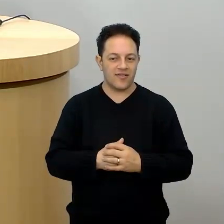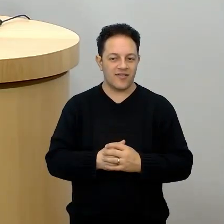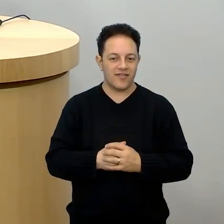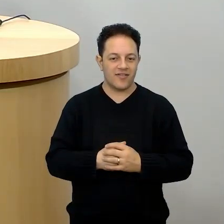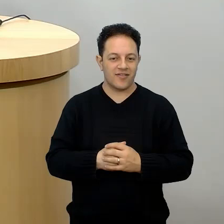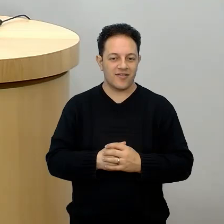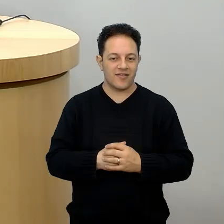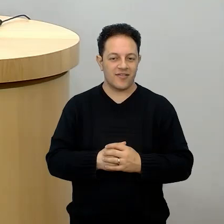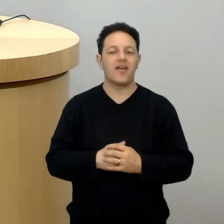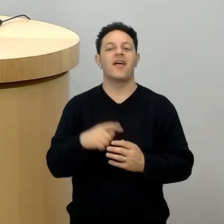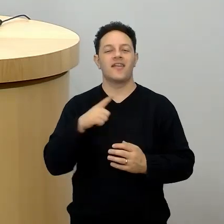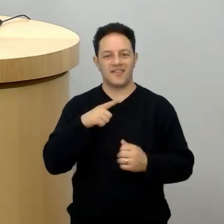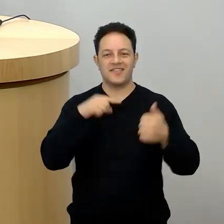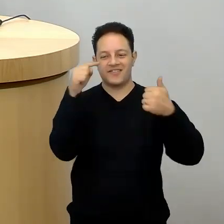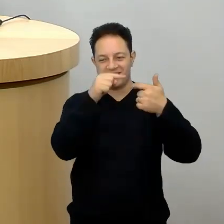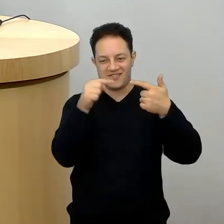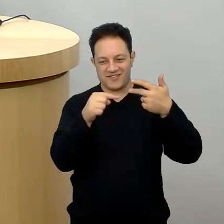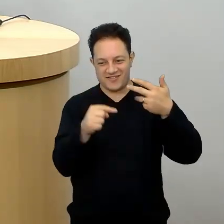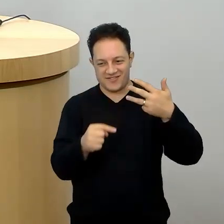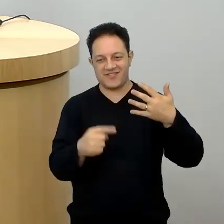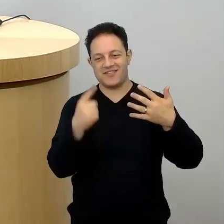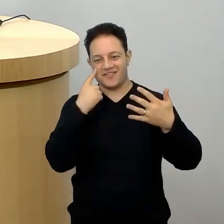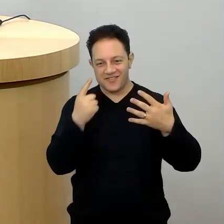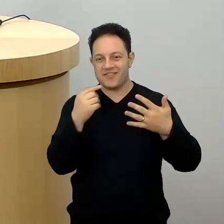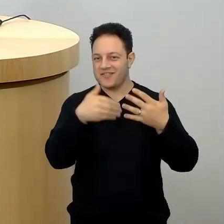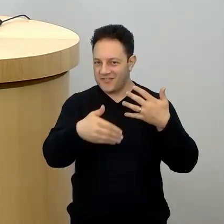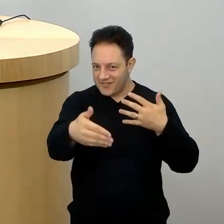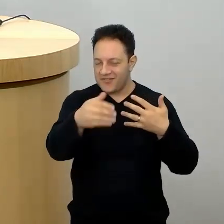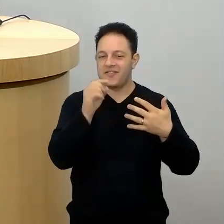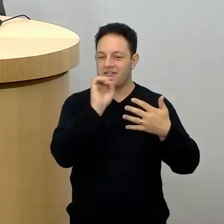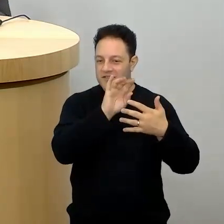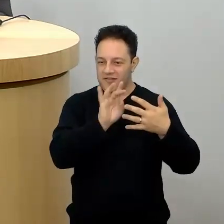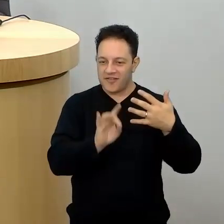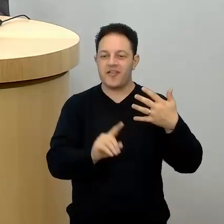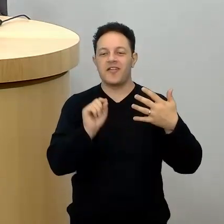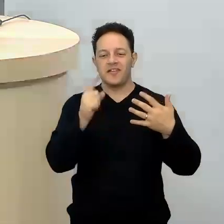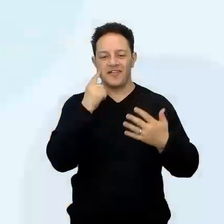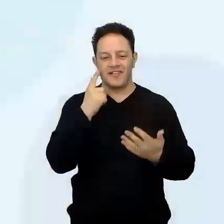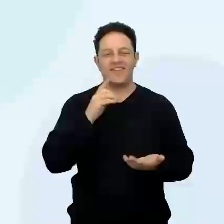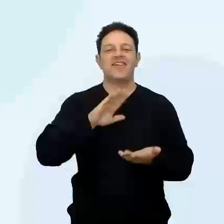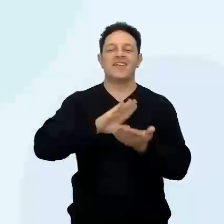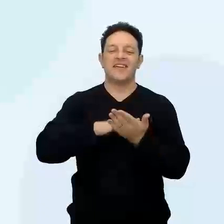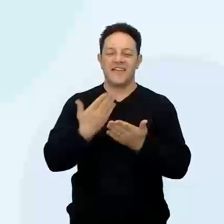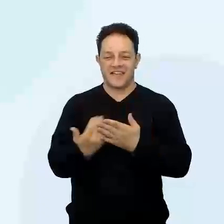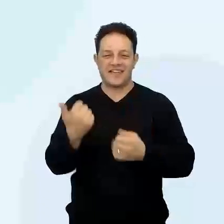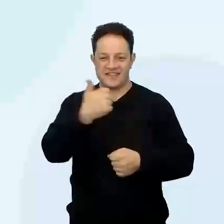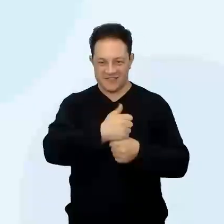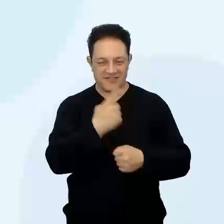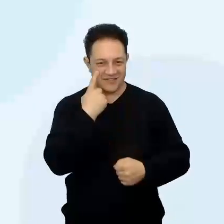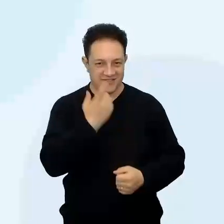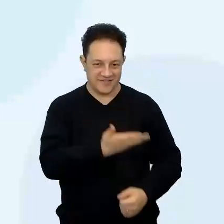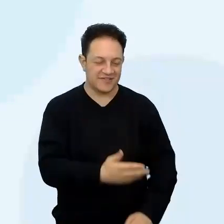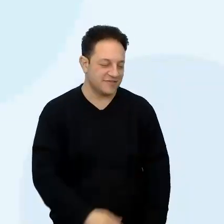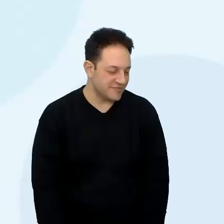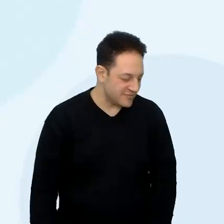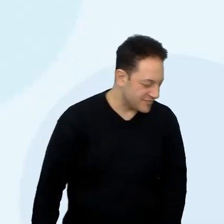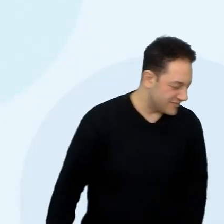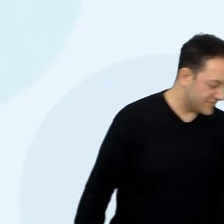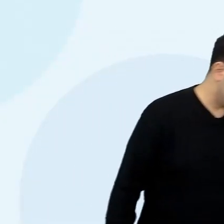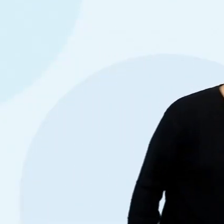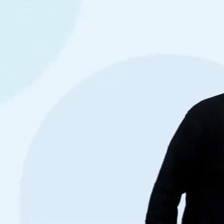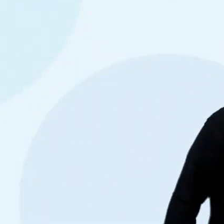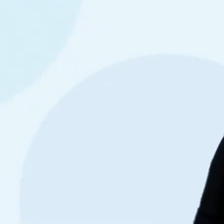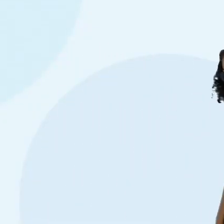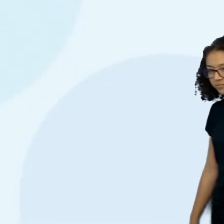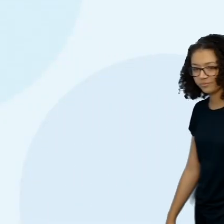as competências aí gerais. Nós temos as nossas competências aqui, né? Que é exercitar a